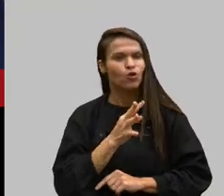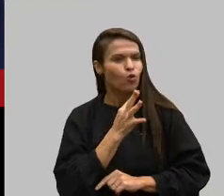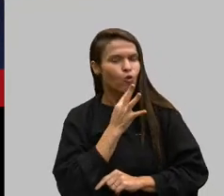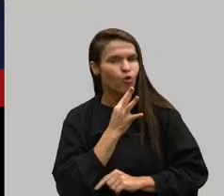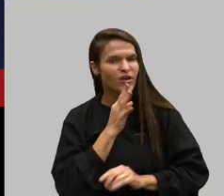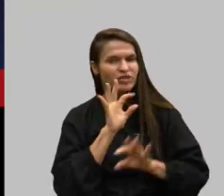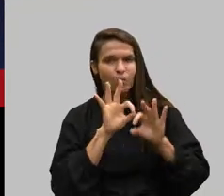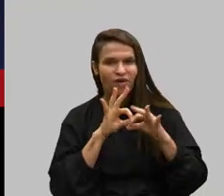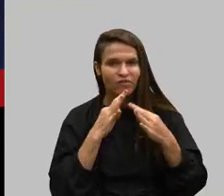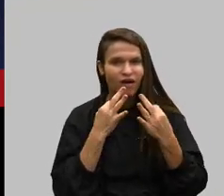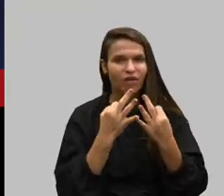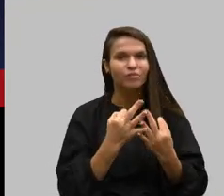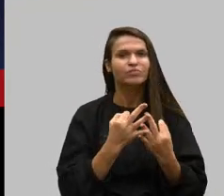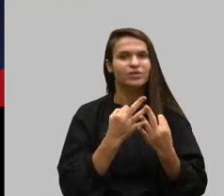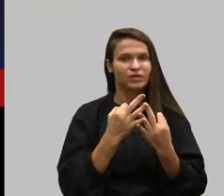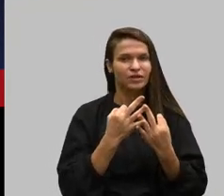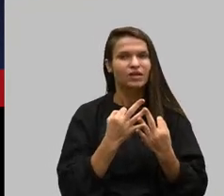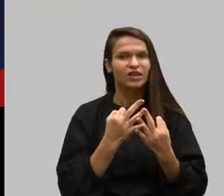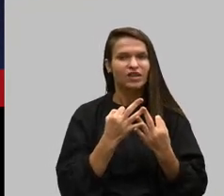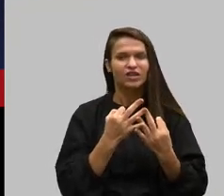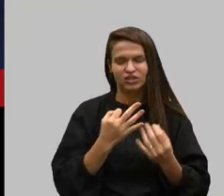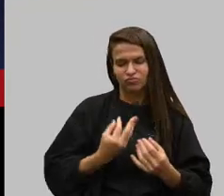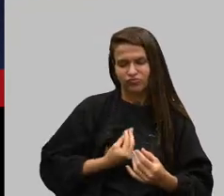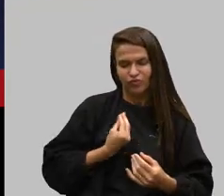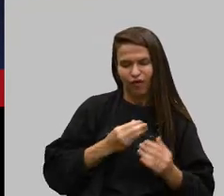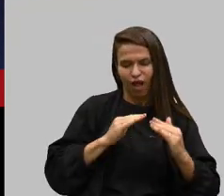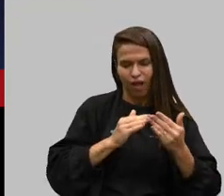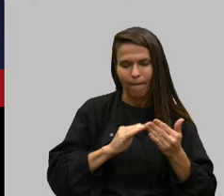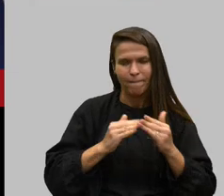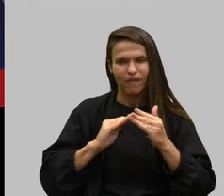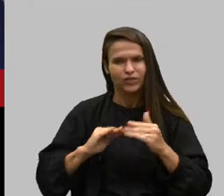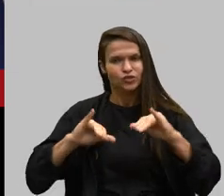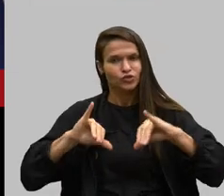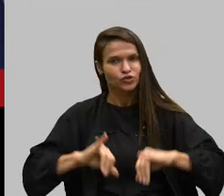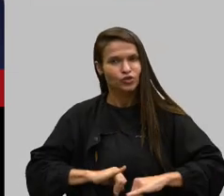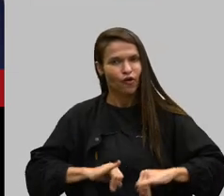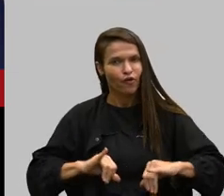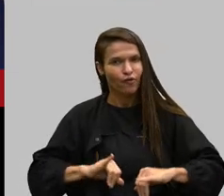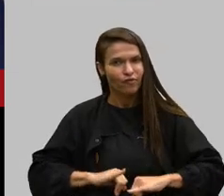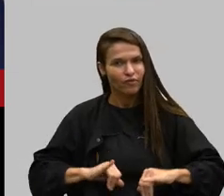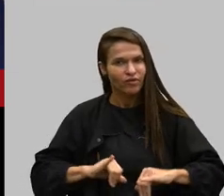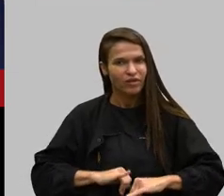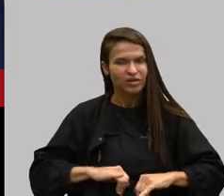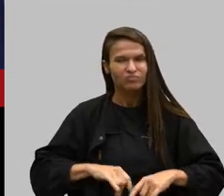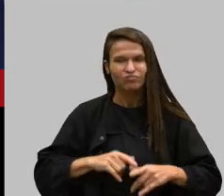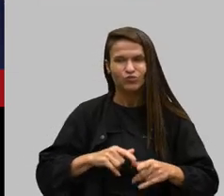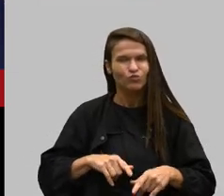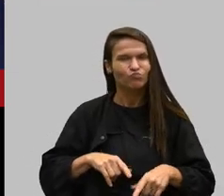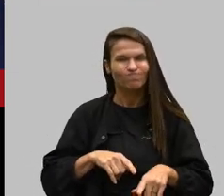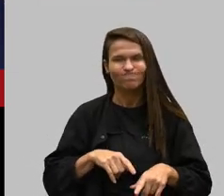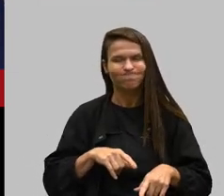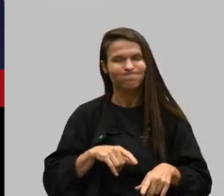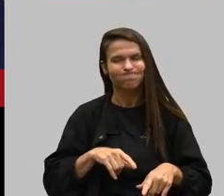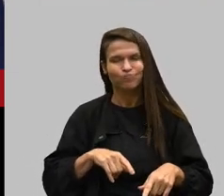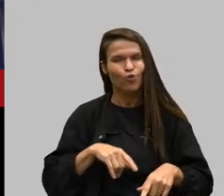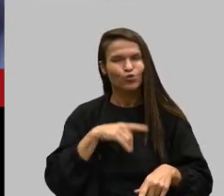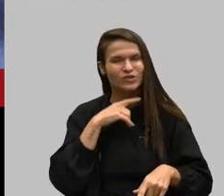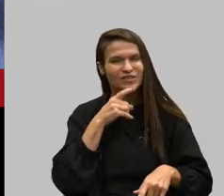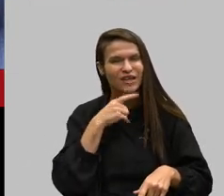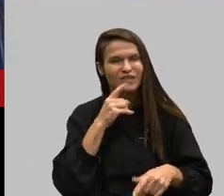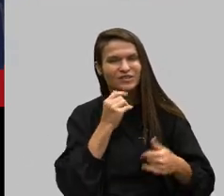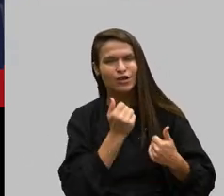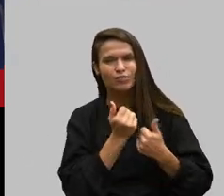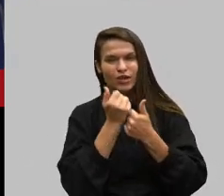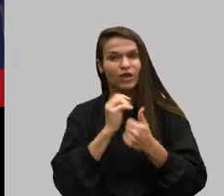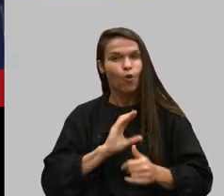família que vive na periferia sofrendo sem condições de ser assistidas é que tem coragem de